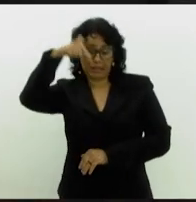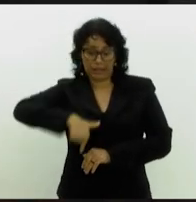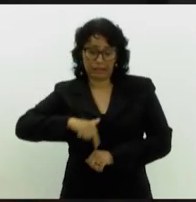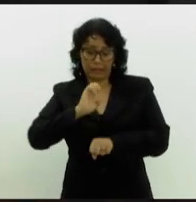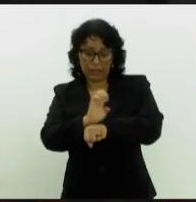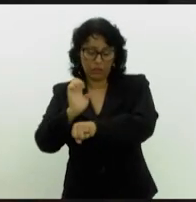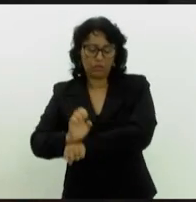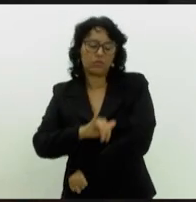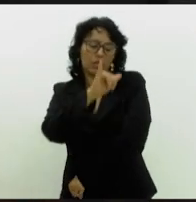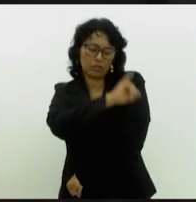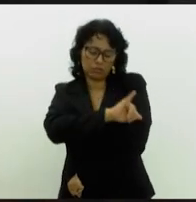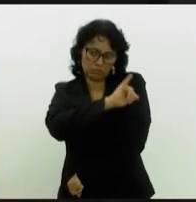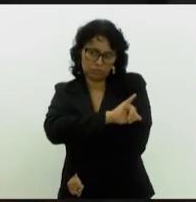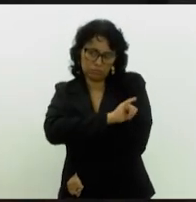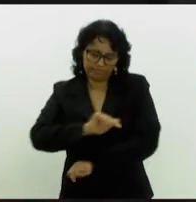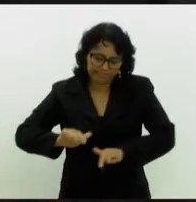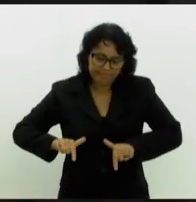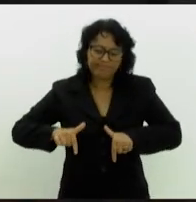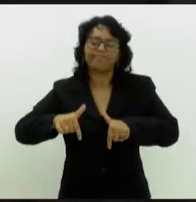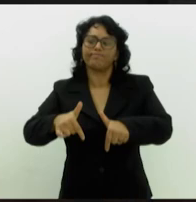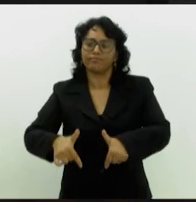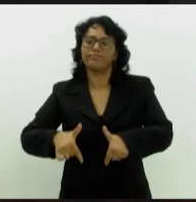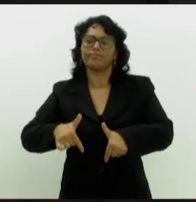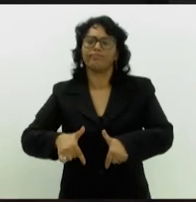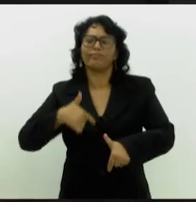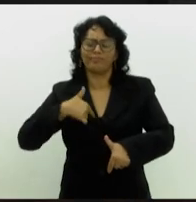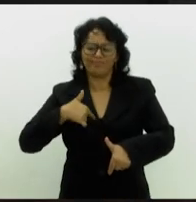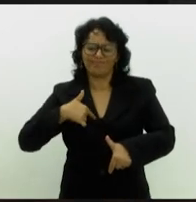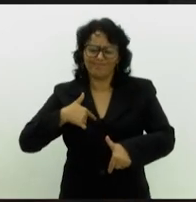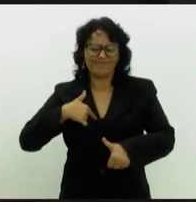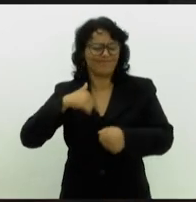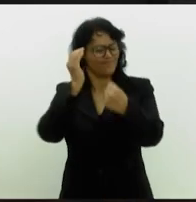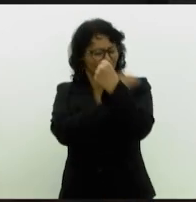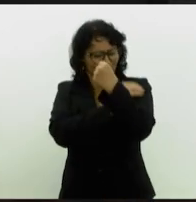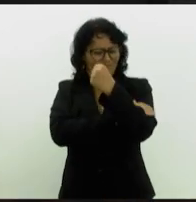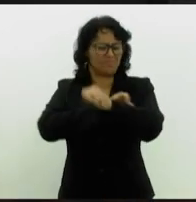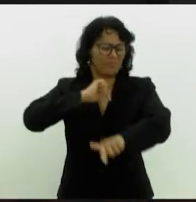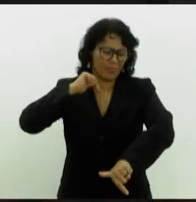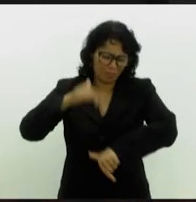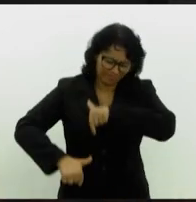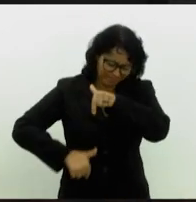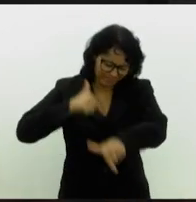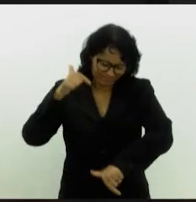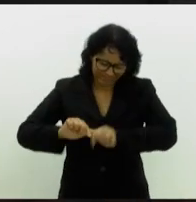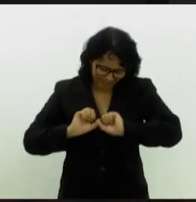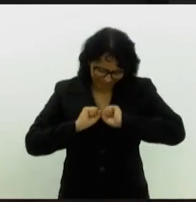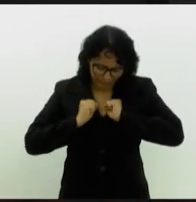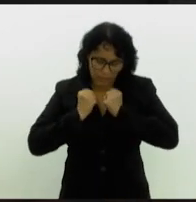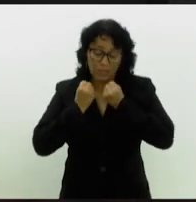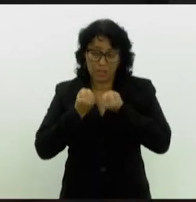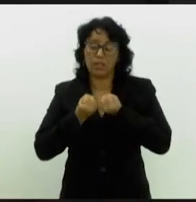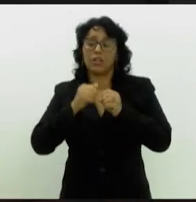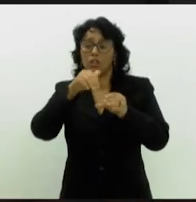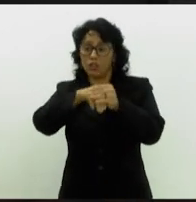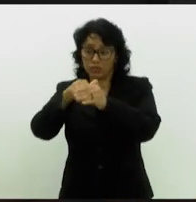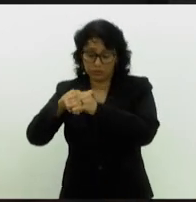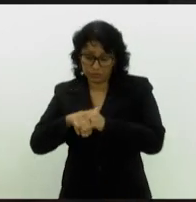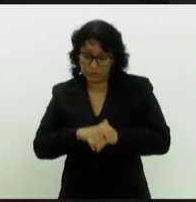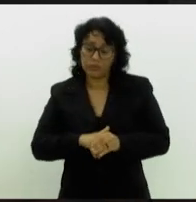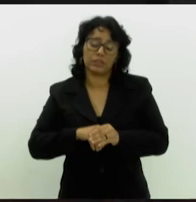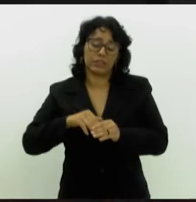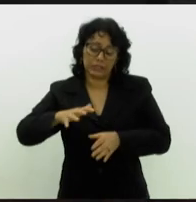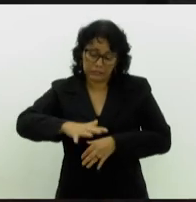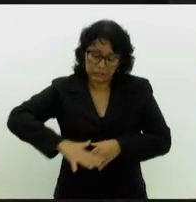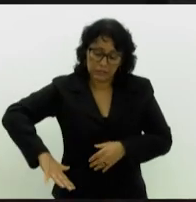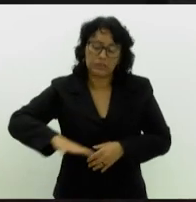forma como forma de militante de luta da busca da instalação já foi votada a nossa procuradoria só precisa agora